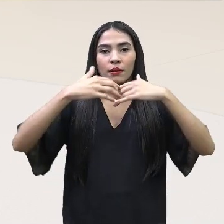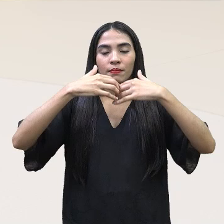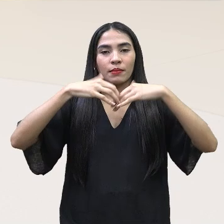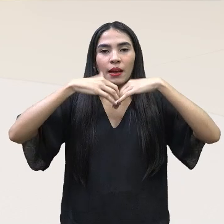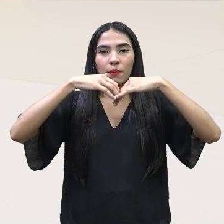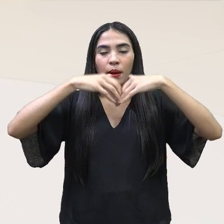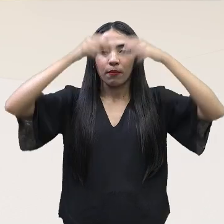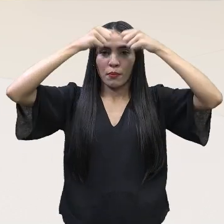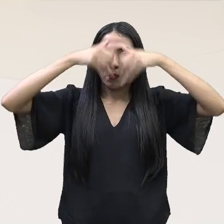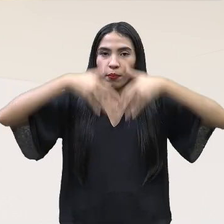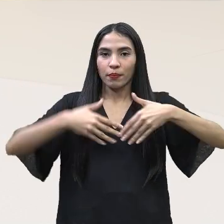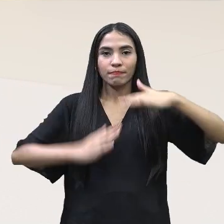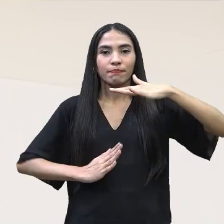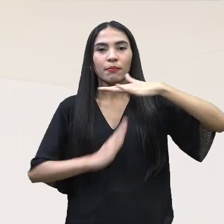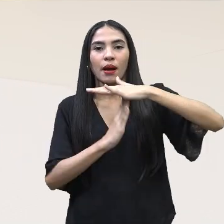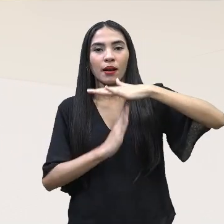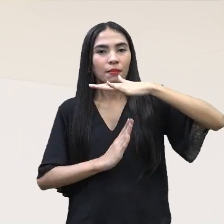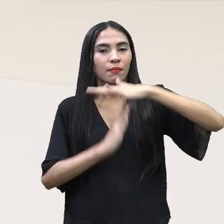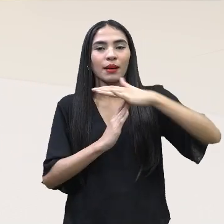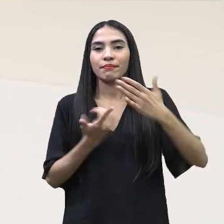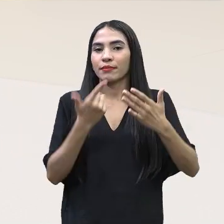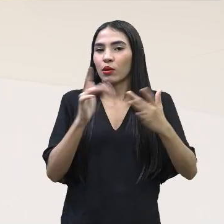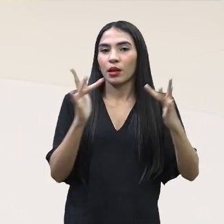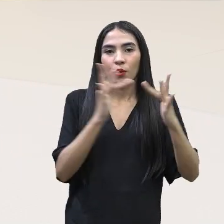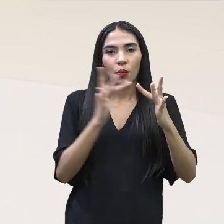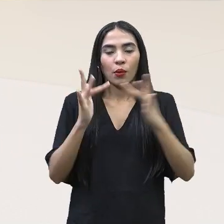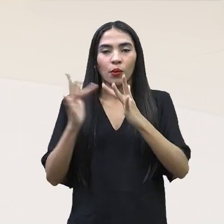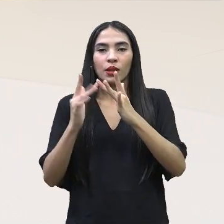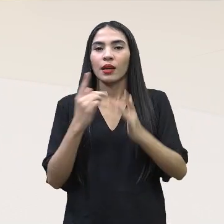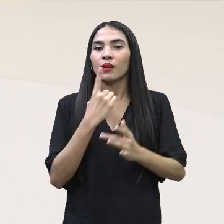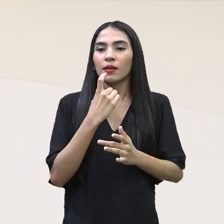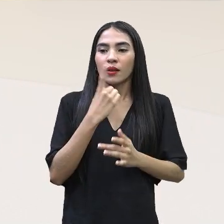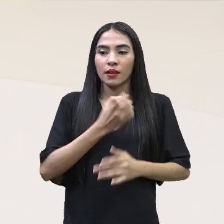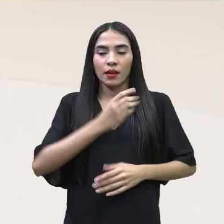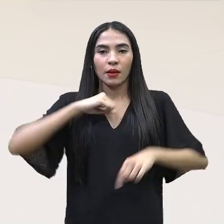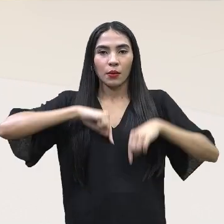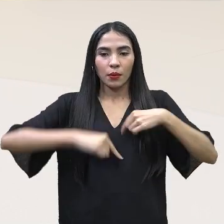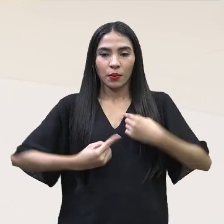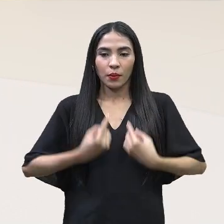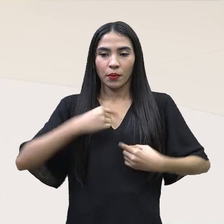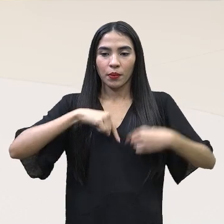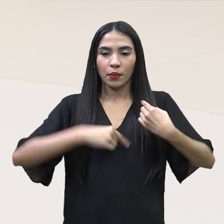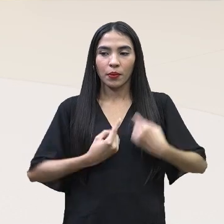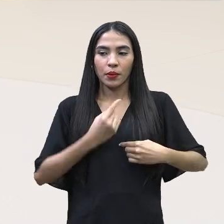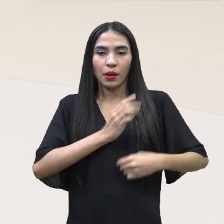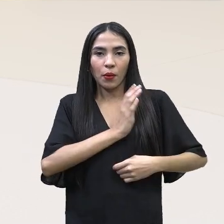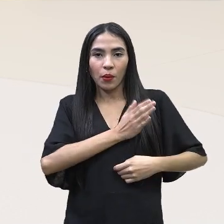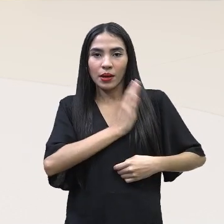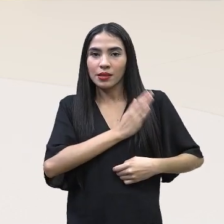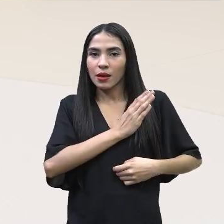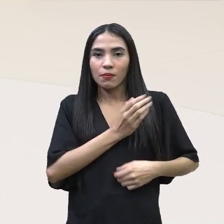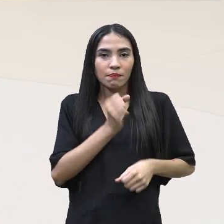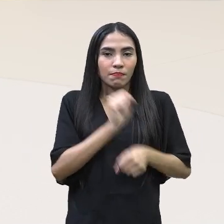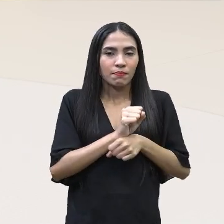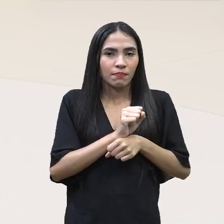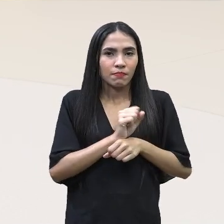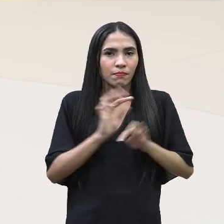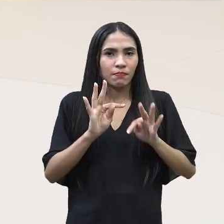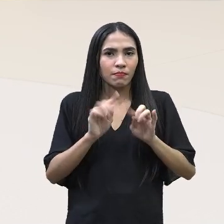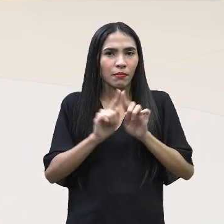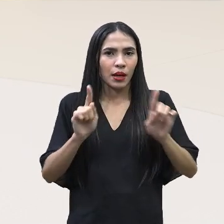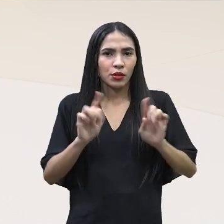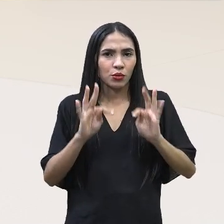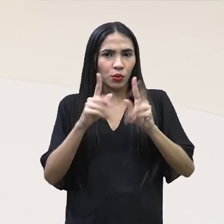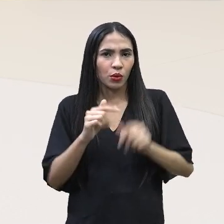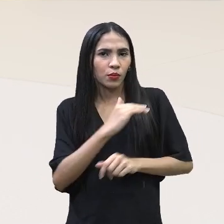ali nos vasos que estão em volta do coração e a pessoa morre. Mas não quer dizer que todos os infartos